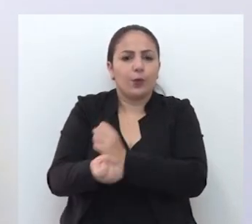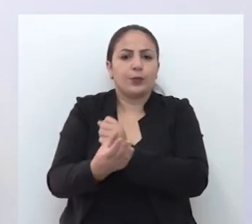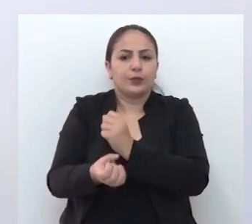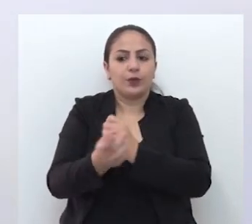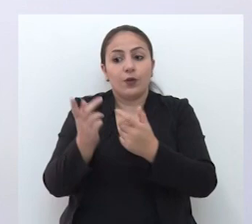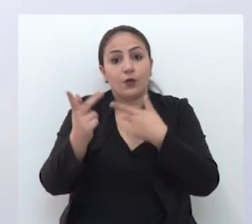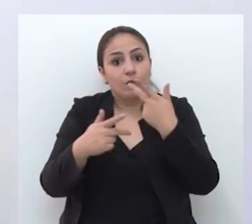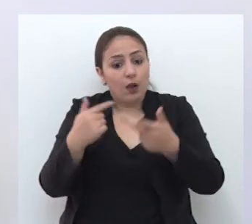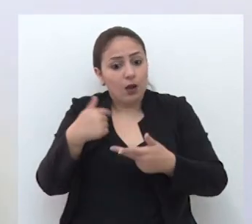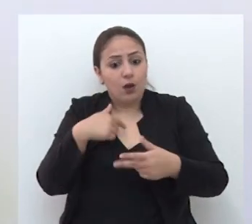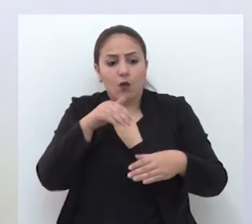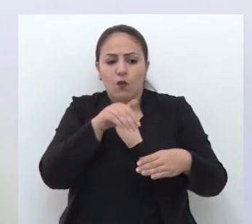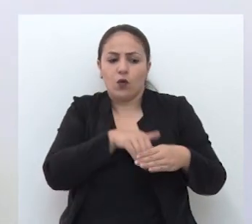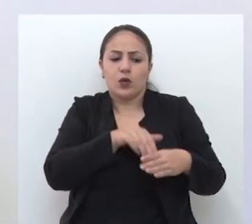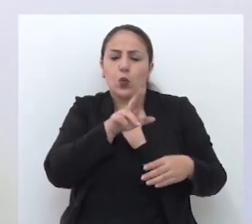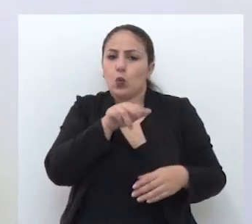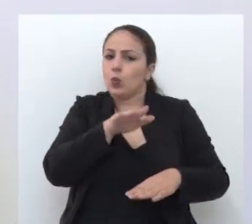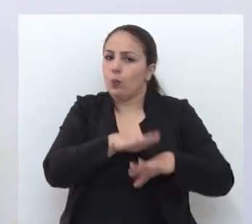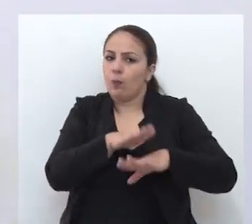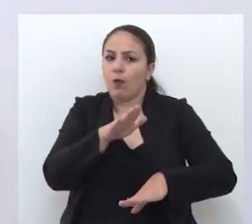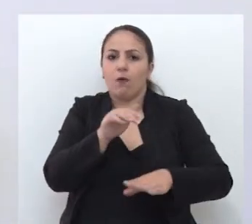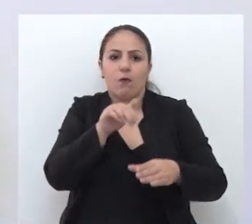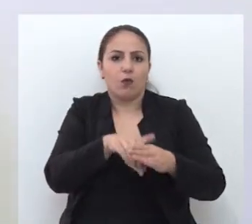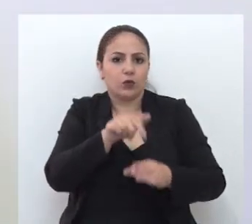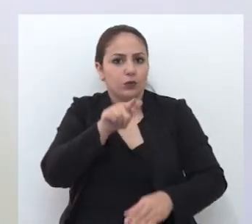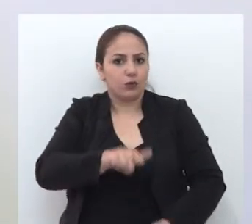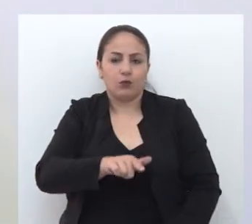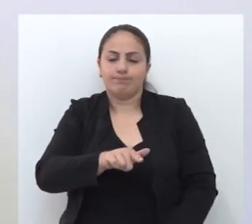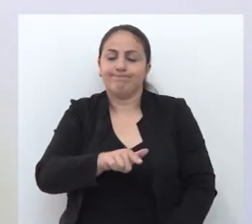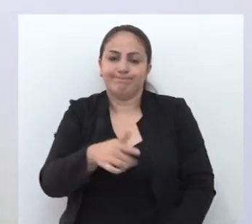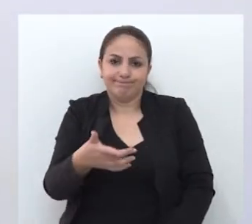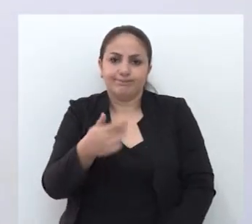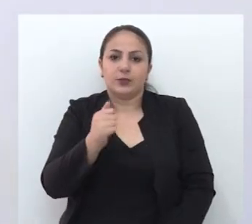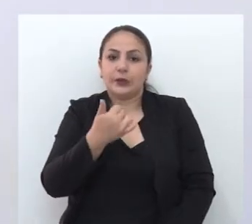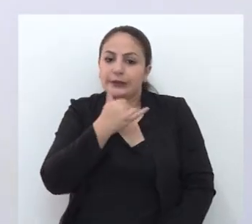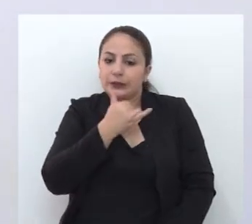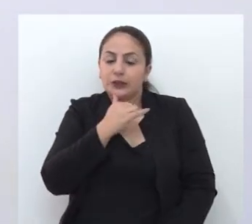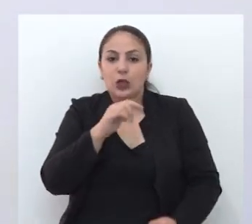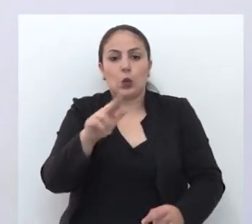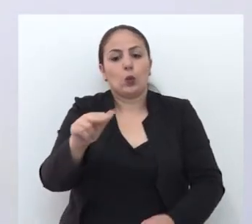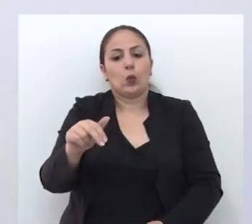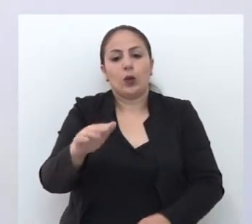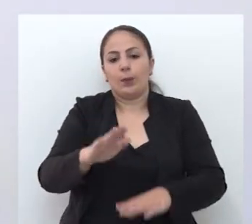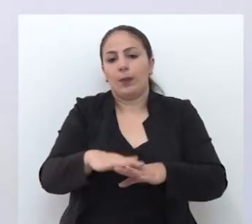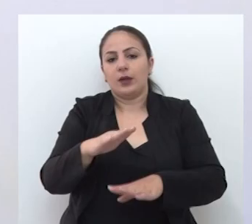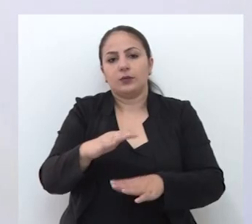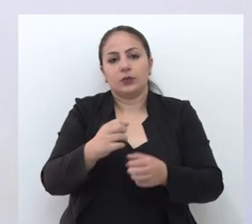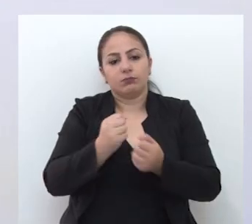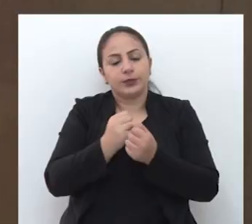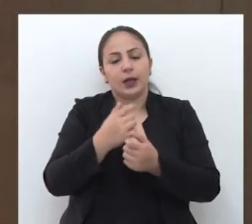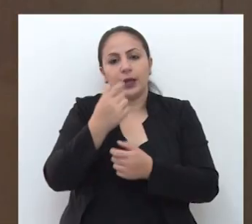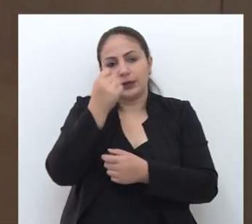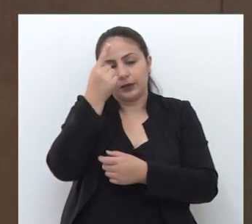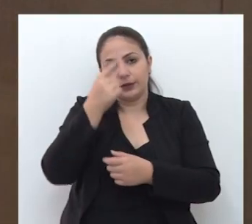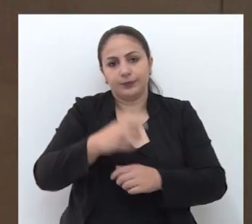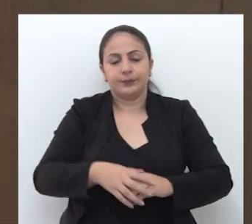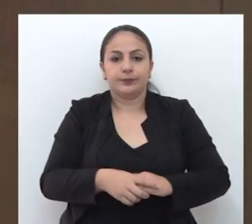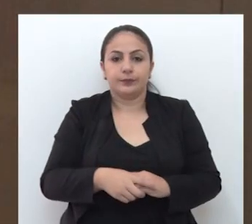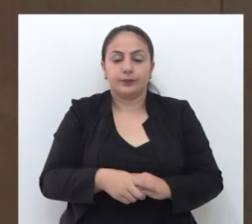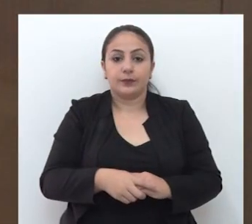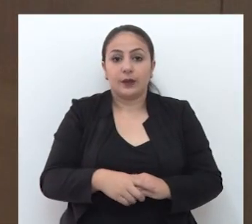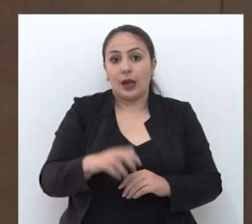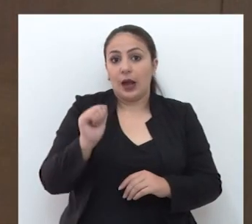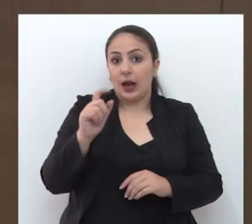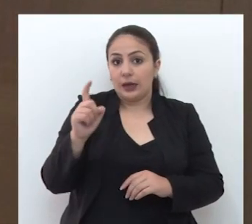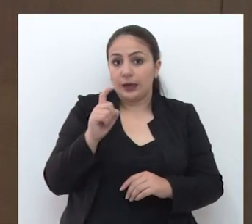que eu falo que votei e nunca mais vou votar, né? E o condeno por isso. Jamais vou morrer abraçado nas minhas ideias. Já Alex